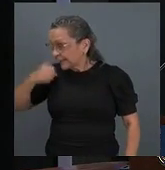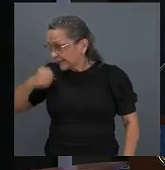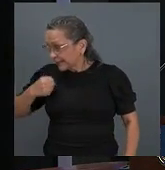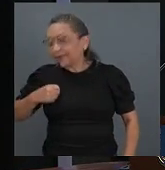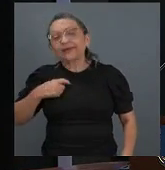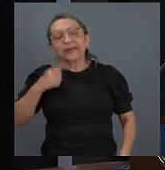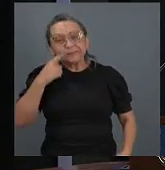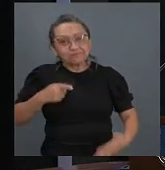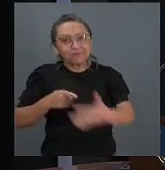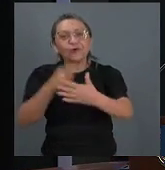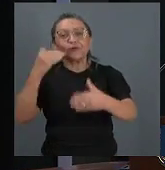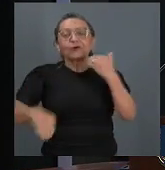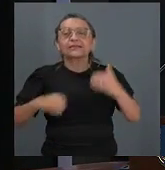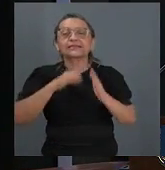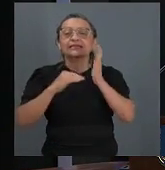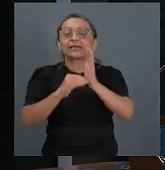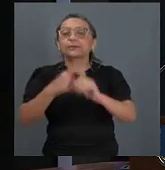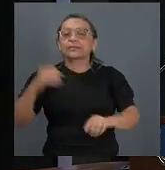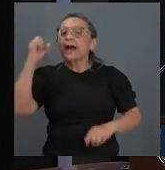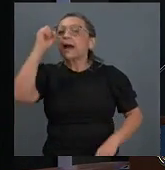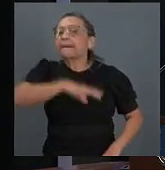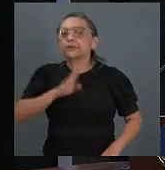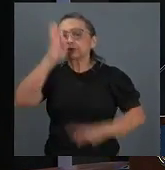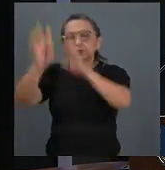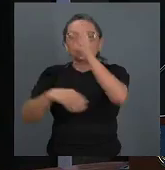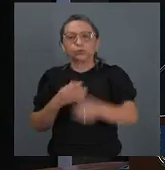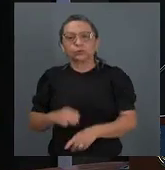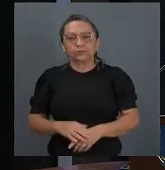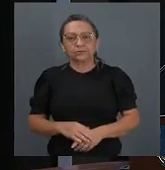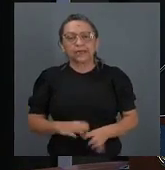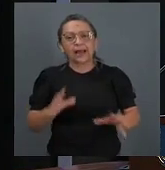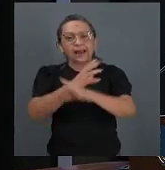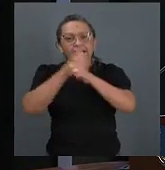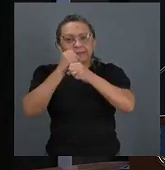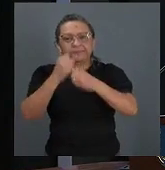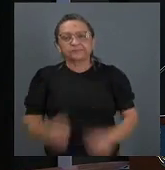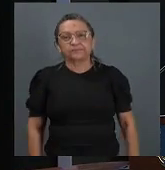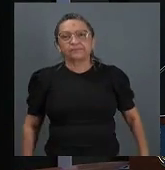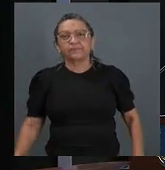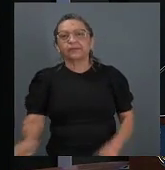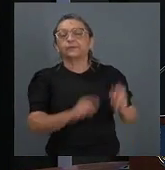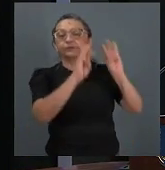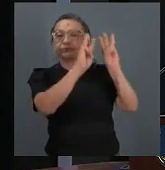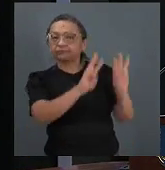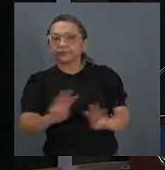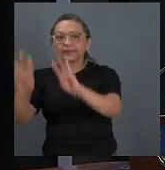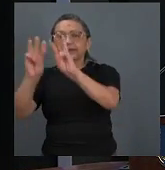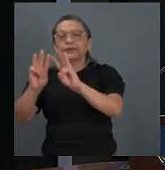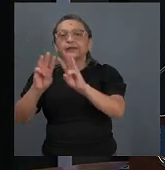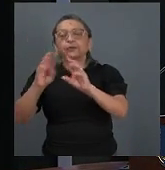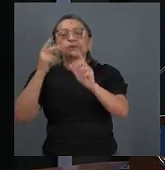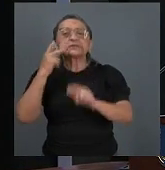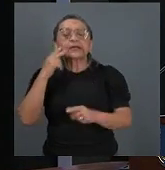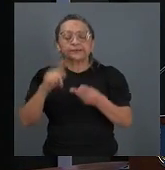Senado, contra essa aberração de intimidação da liberdade de expressão. o portal Custo do Ceará, o